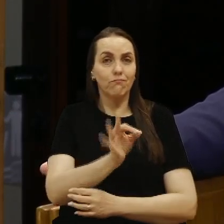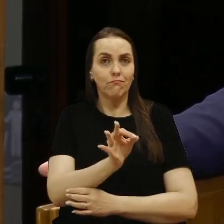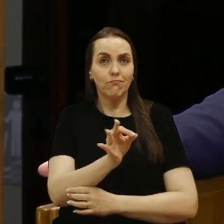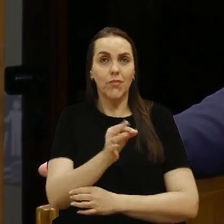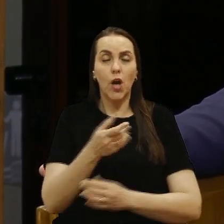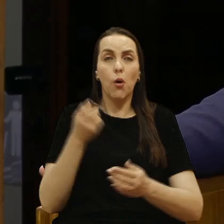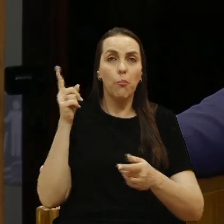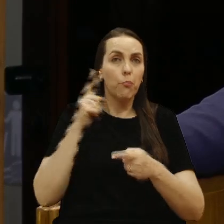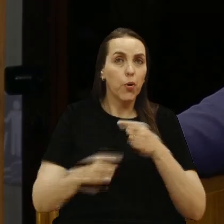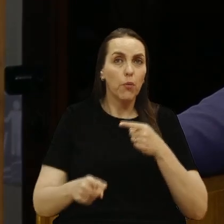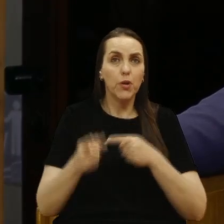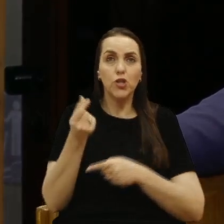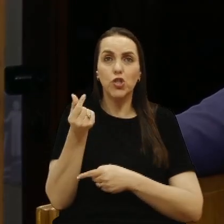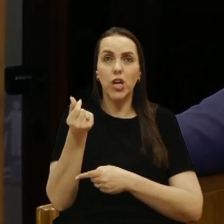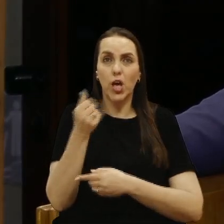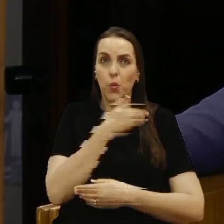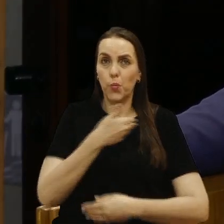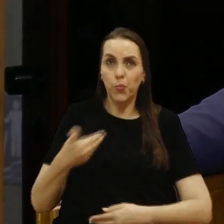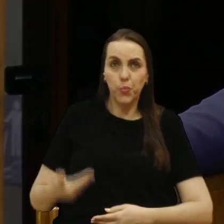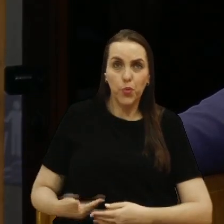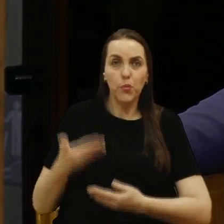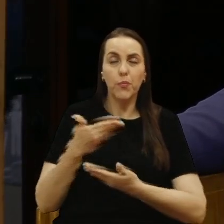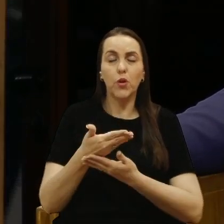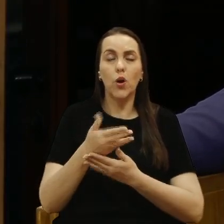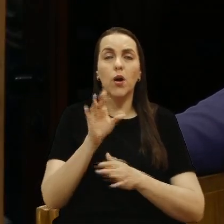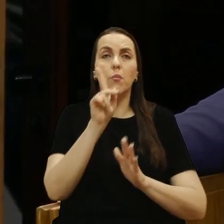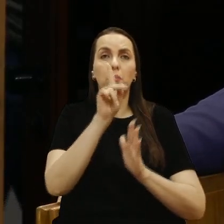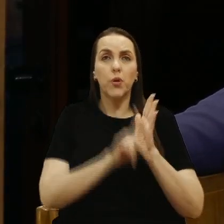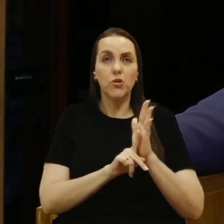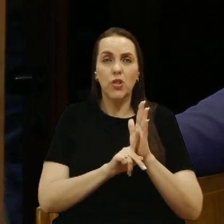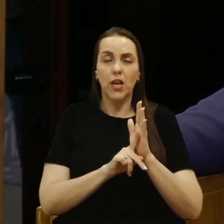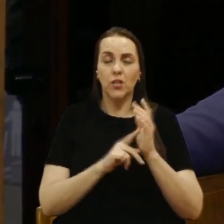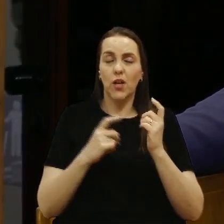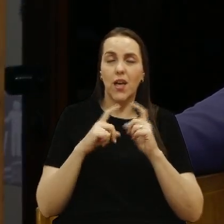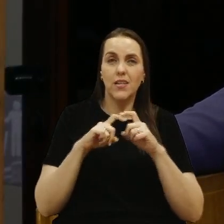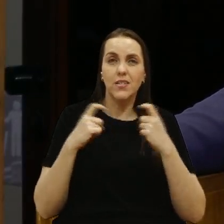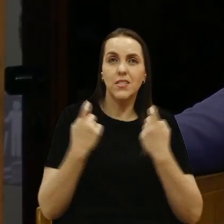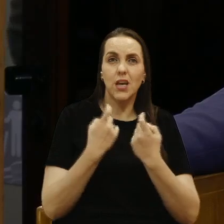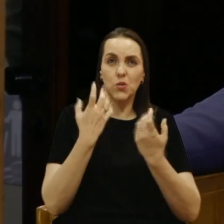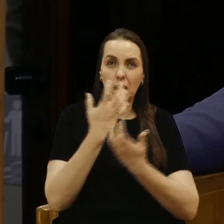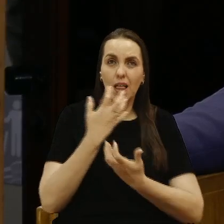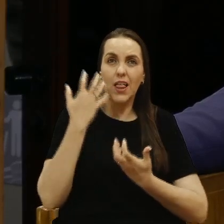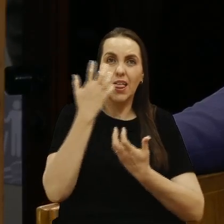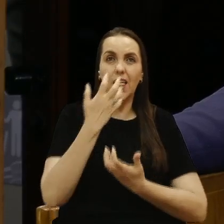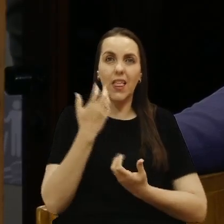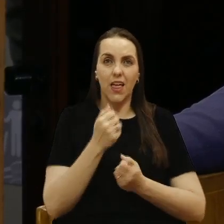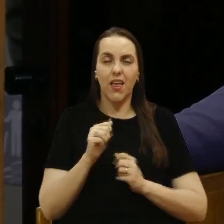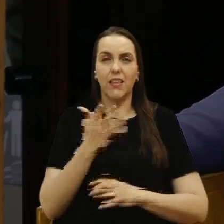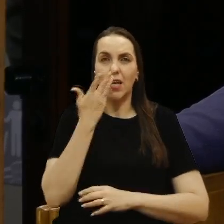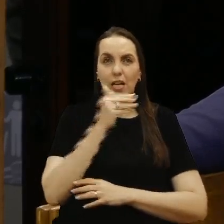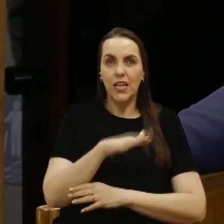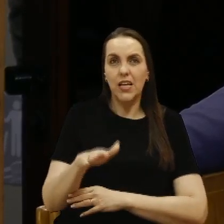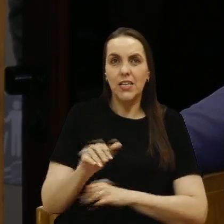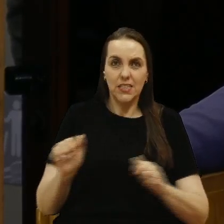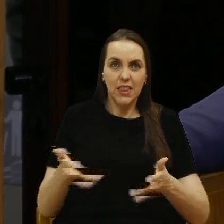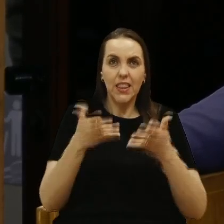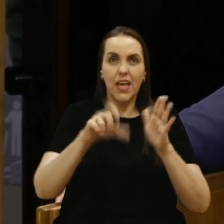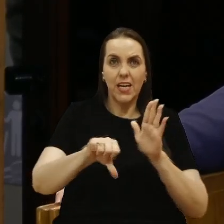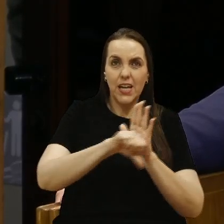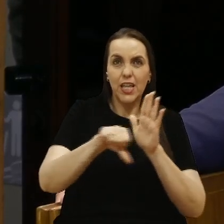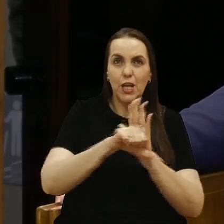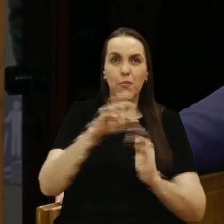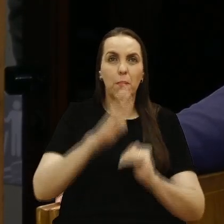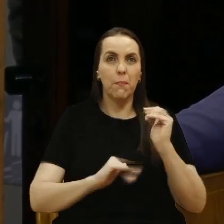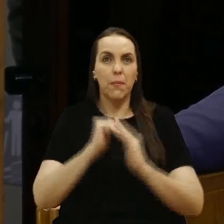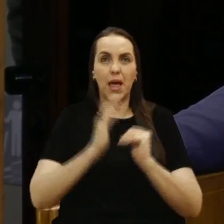dinheiro público, vereador Fantinel, para projetos que sexualizem crianças, que promovam o crime, que promovam práticas criminosas,